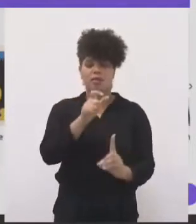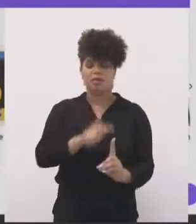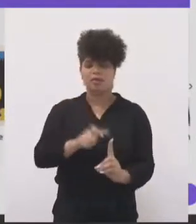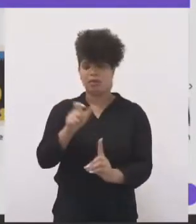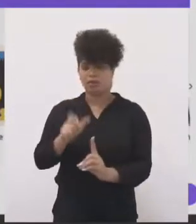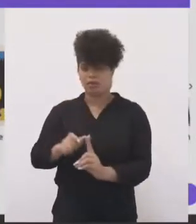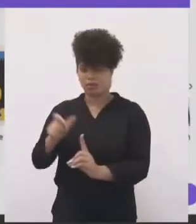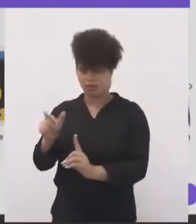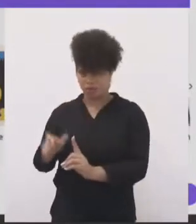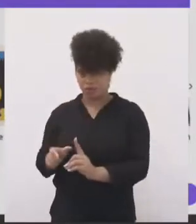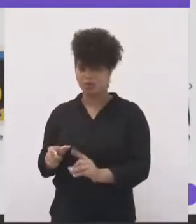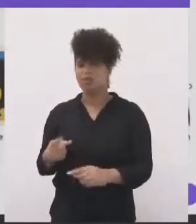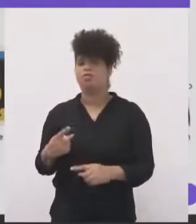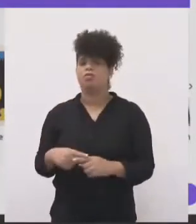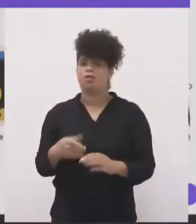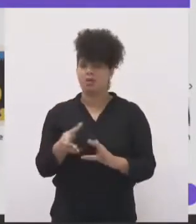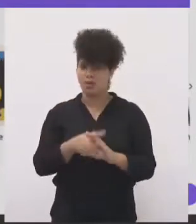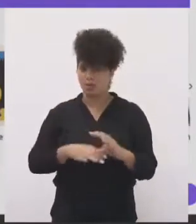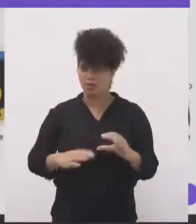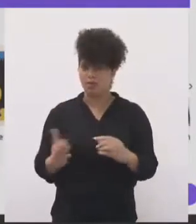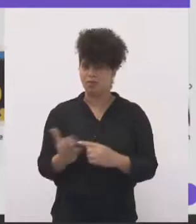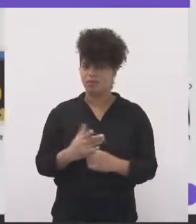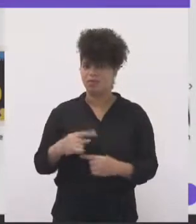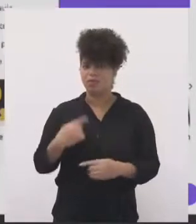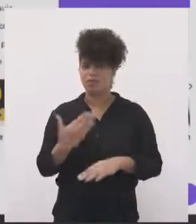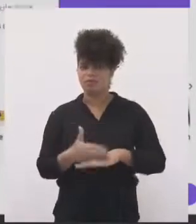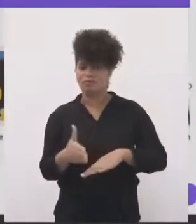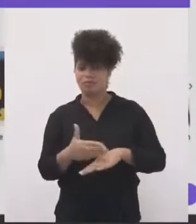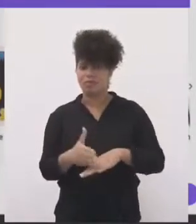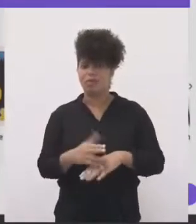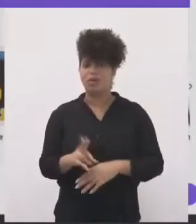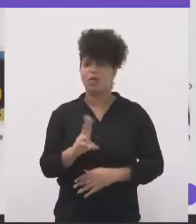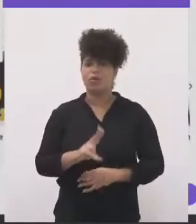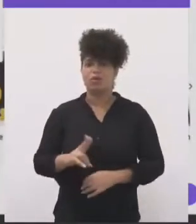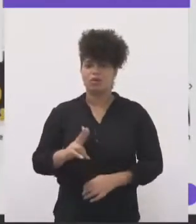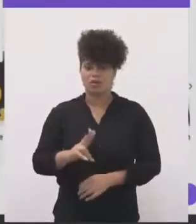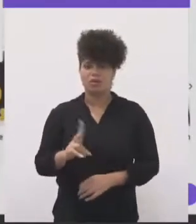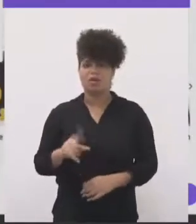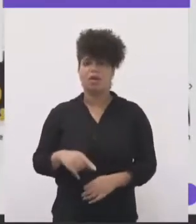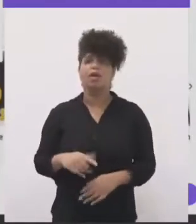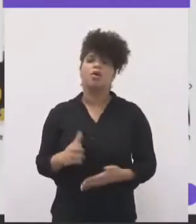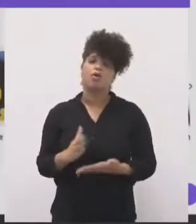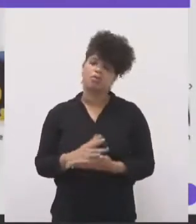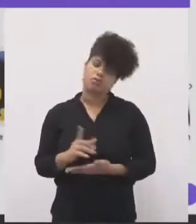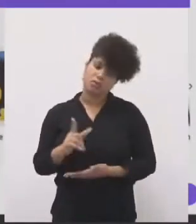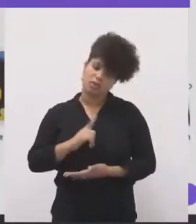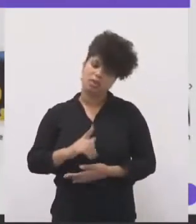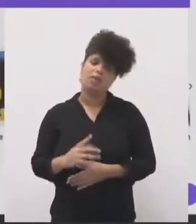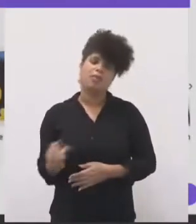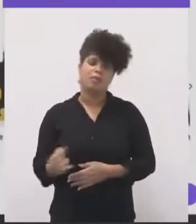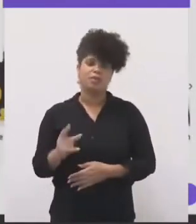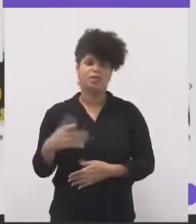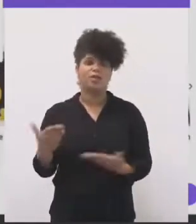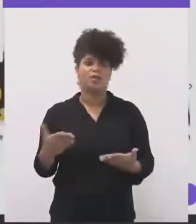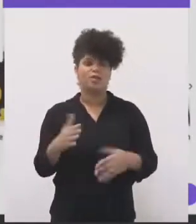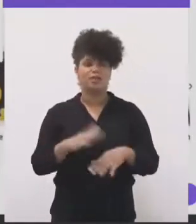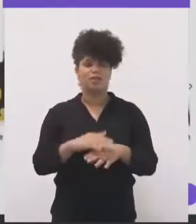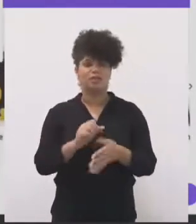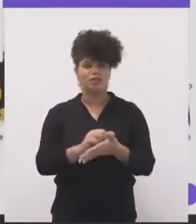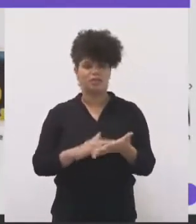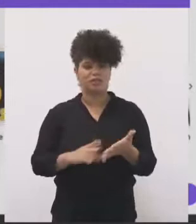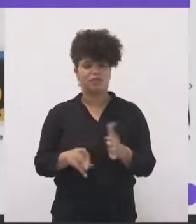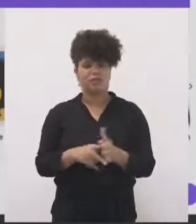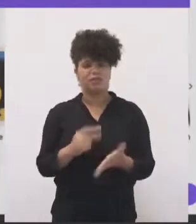Canva totalmente capacita para criar personagens, eu acho que isso é muito importante. Então, nós vamos fazer uma atividade de